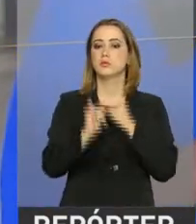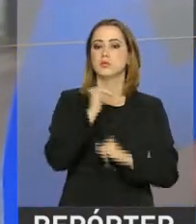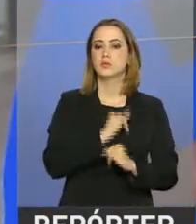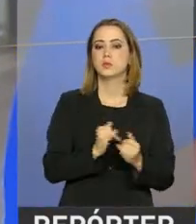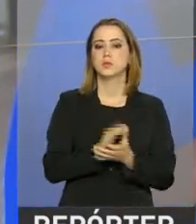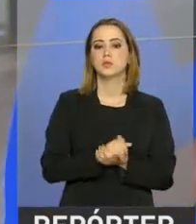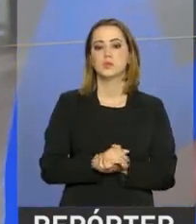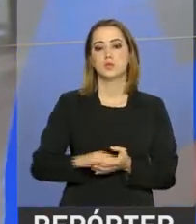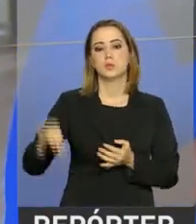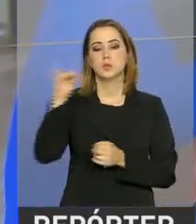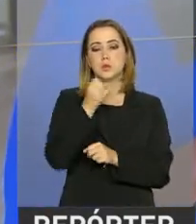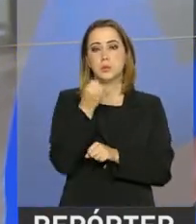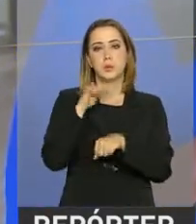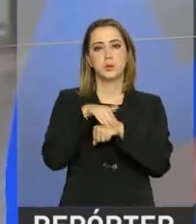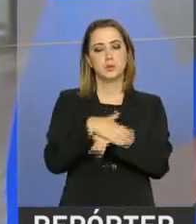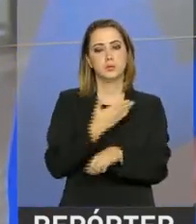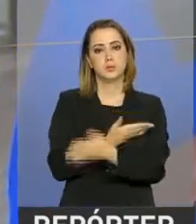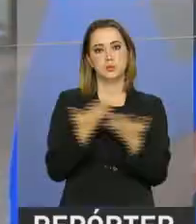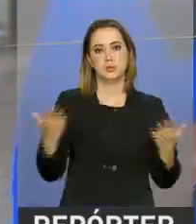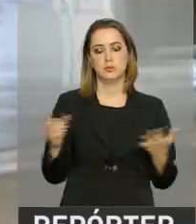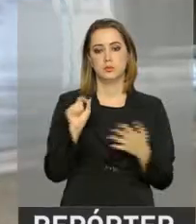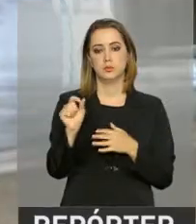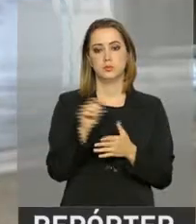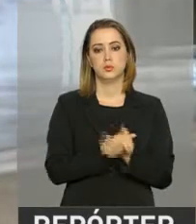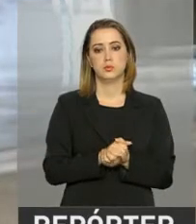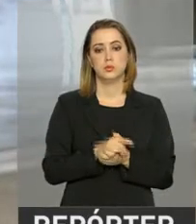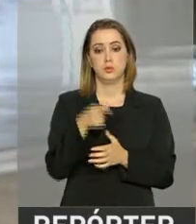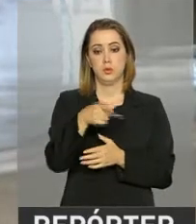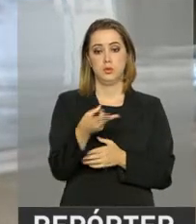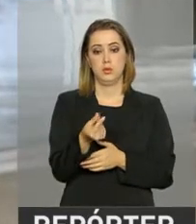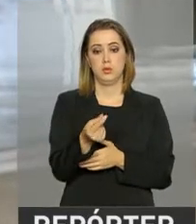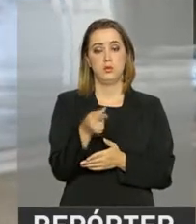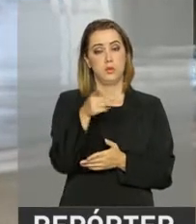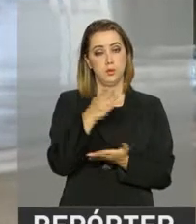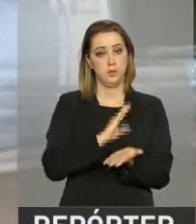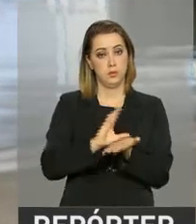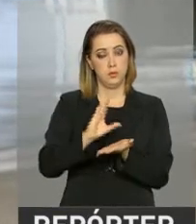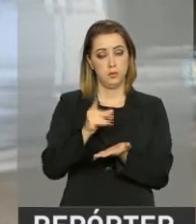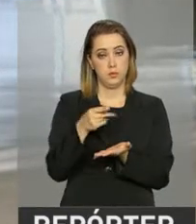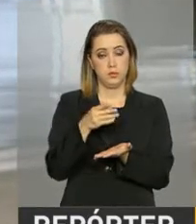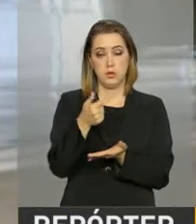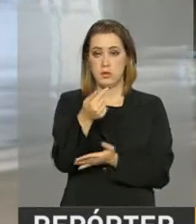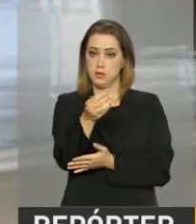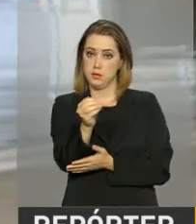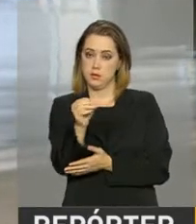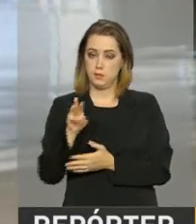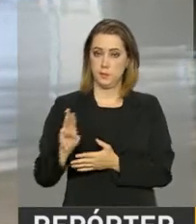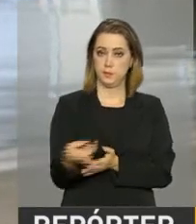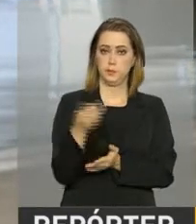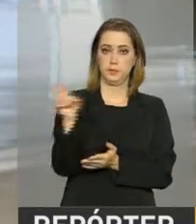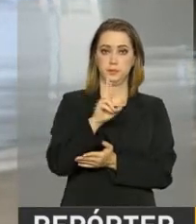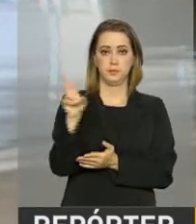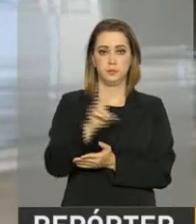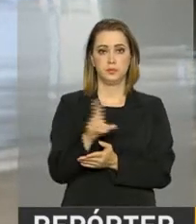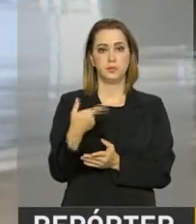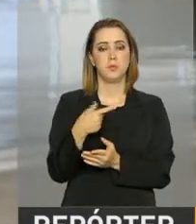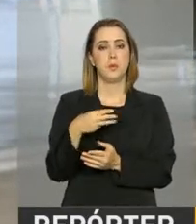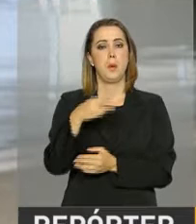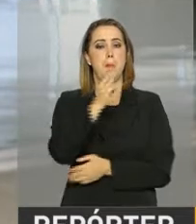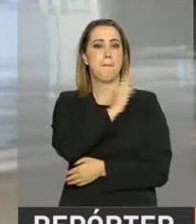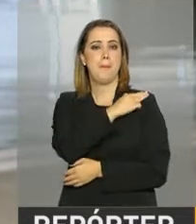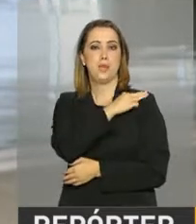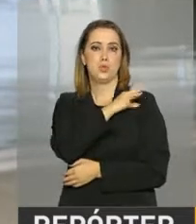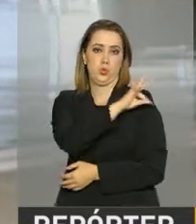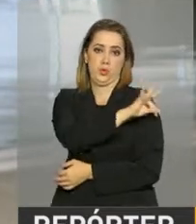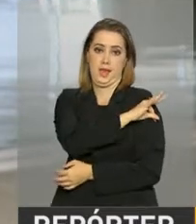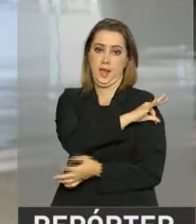paola boa noite já em boa noite a todos já me desse valor que você mencionou 700 milhões de reais vão para o médio até que esse é